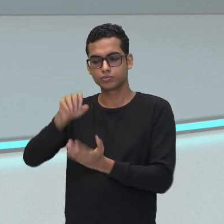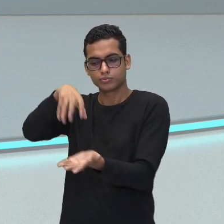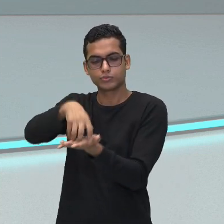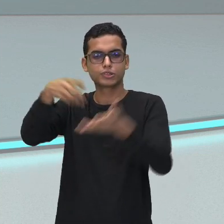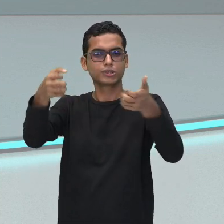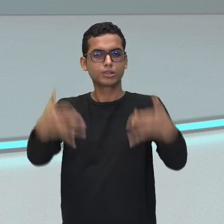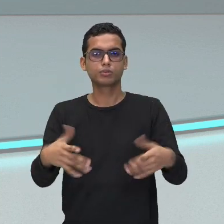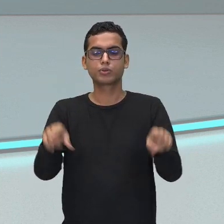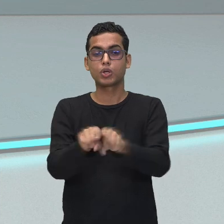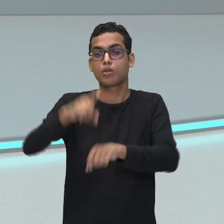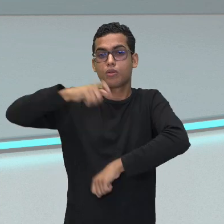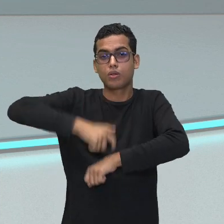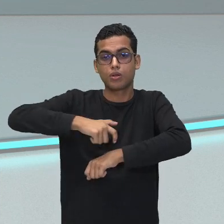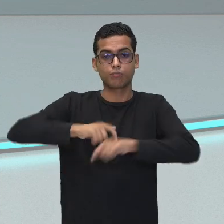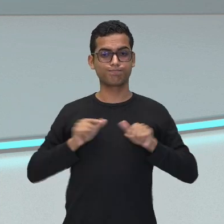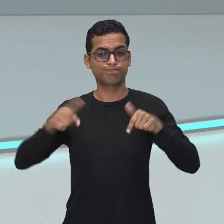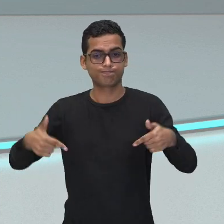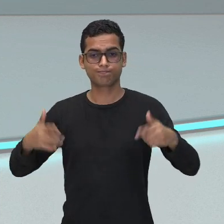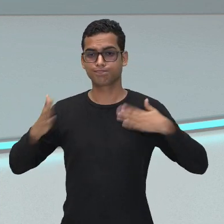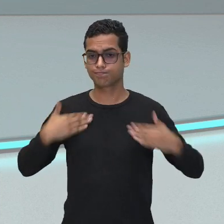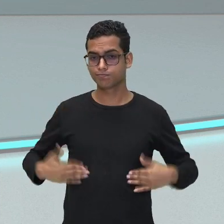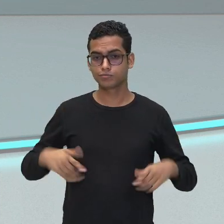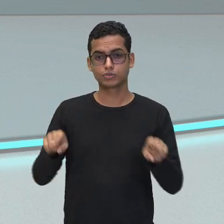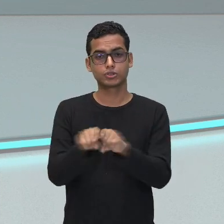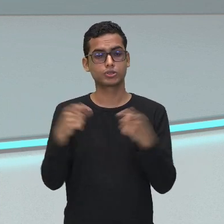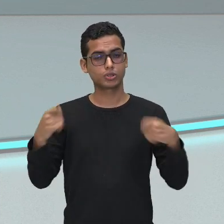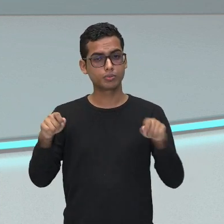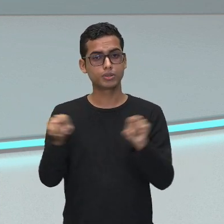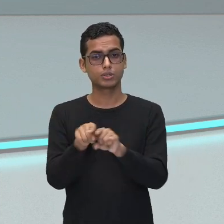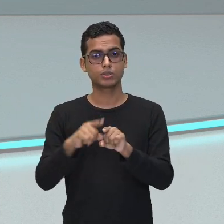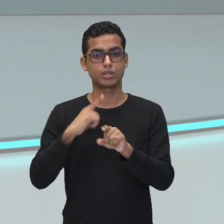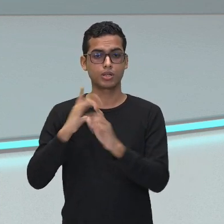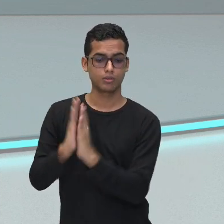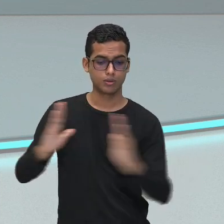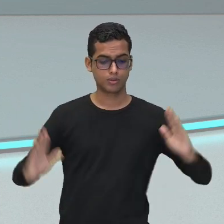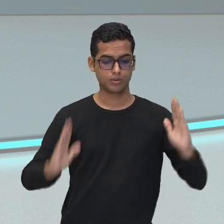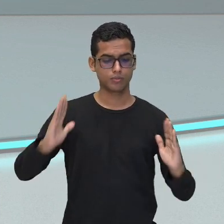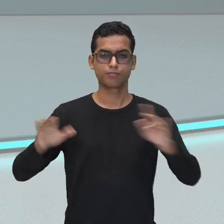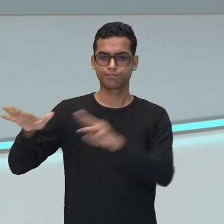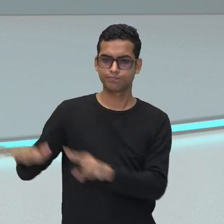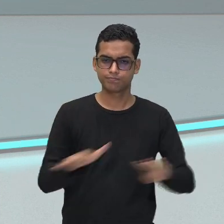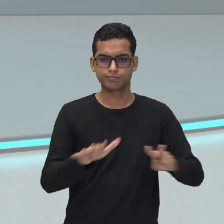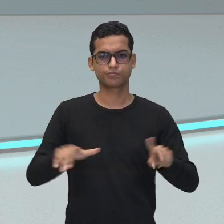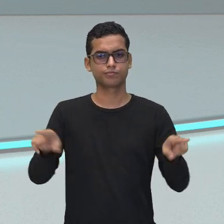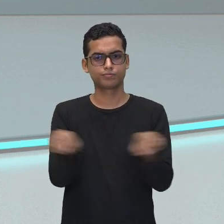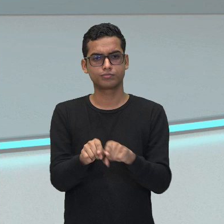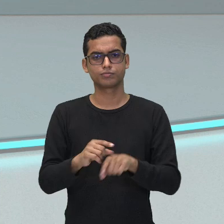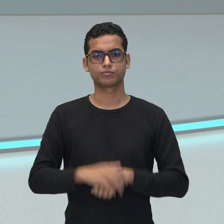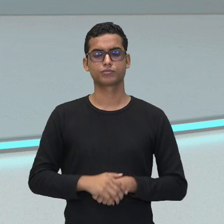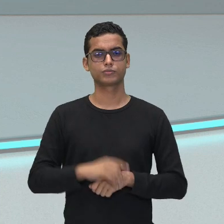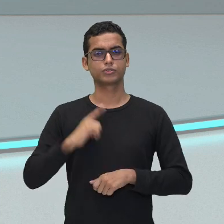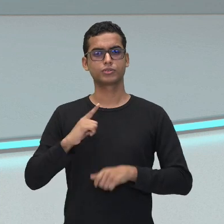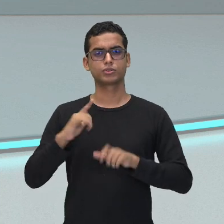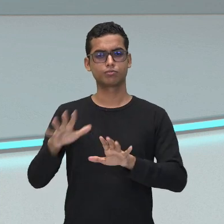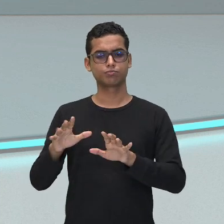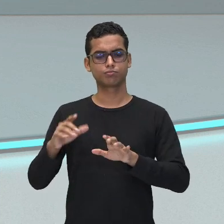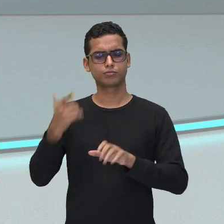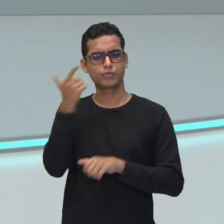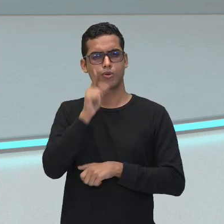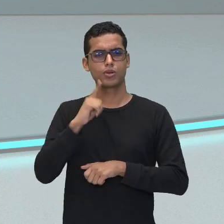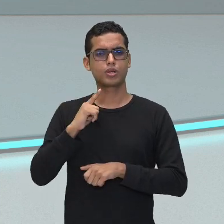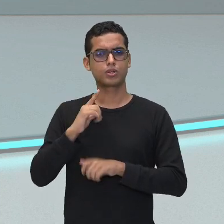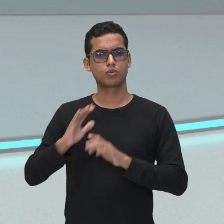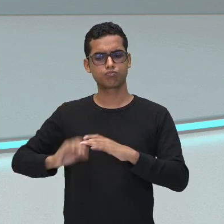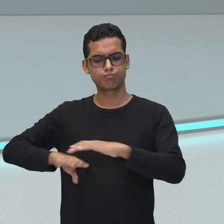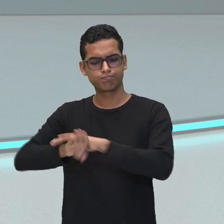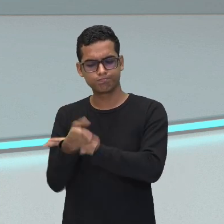de atividade física que eu devo dedicar durante a minha semana. Né? Então, a aquisição desse hábito positivo